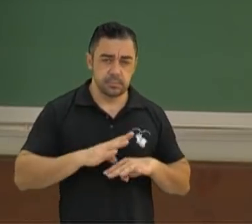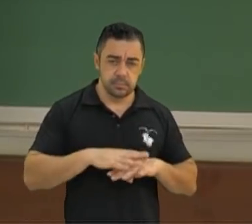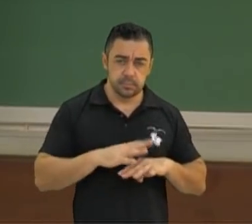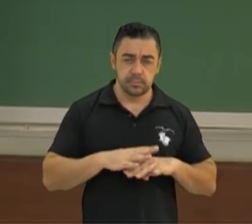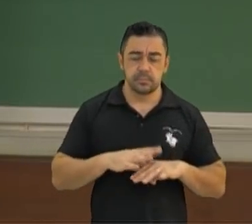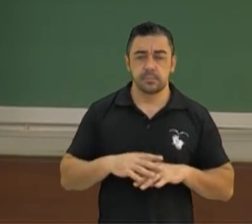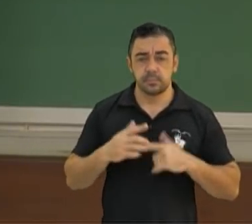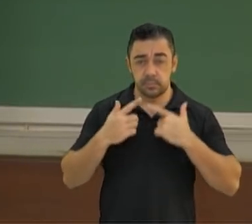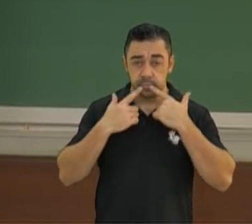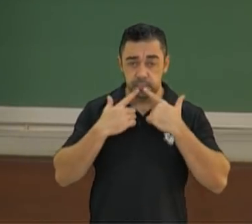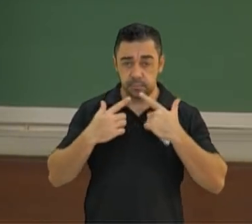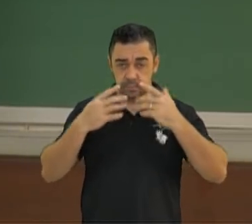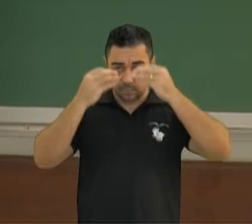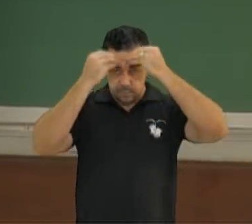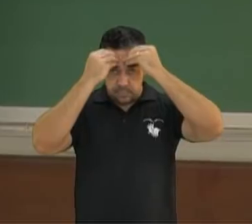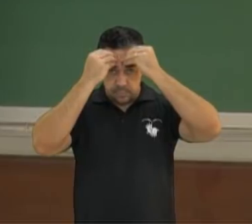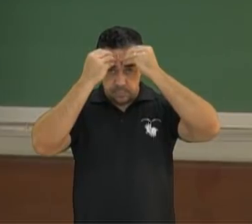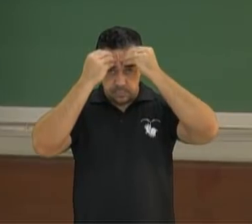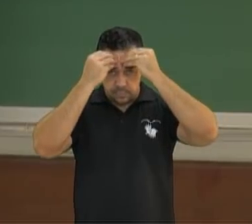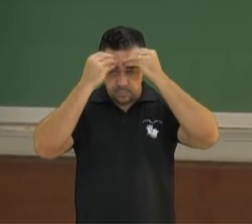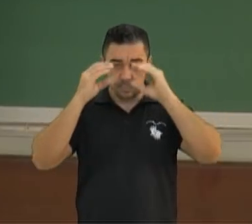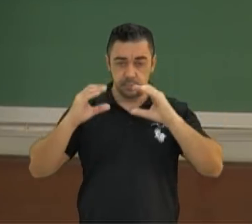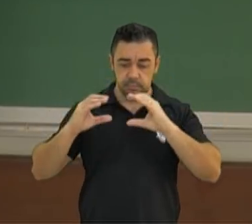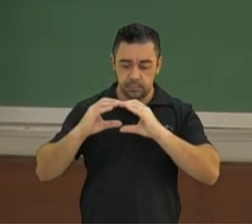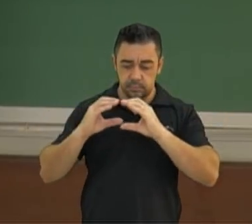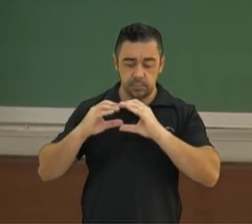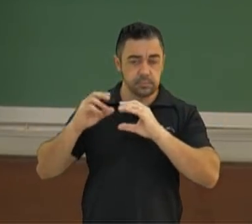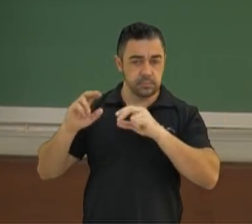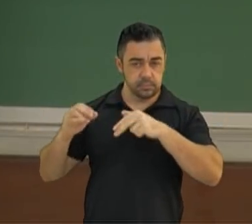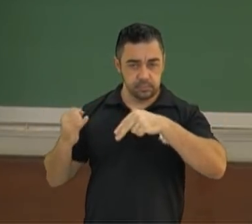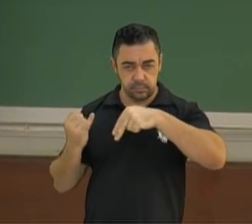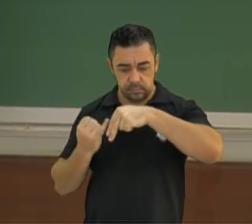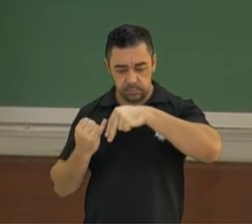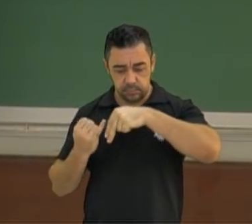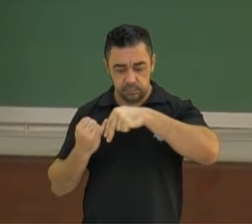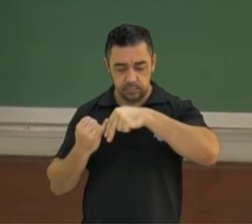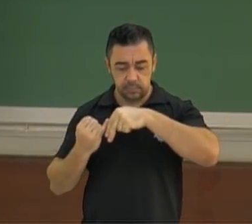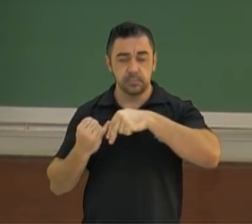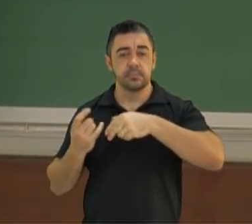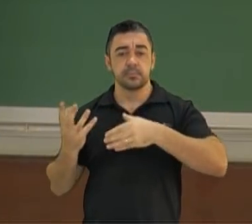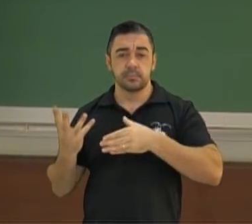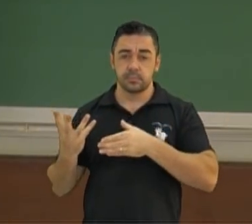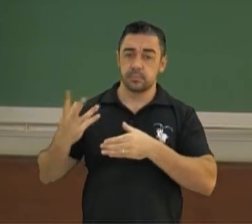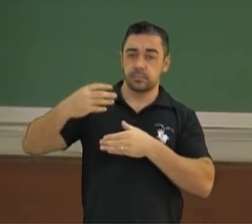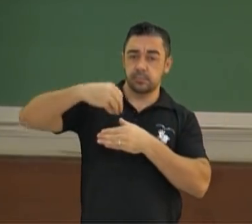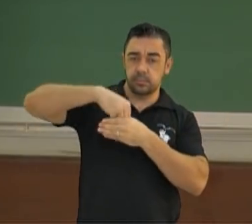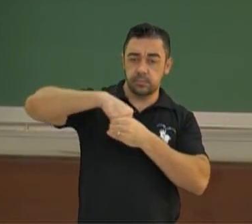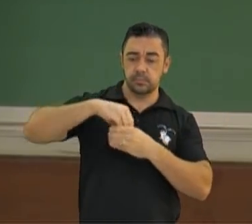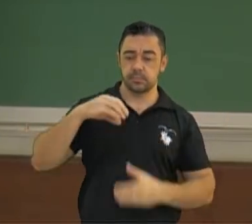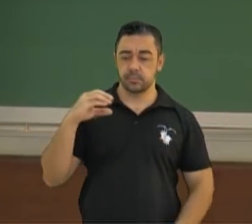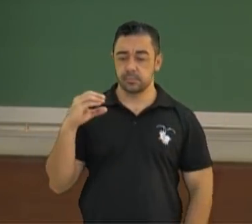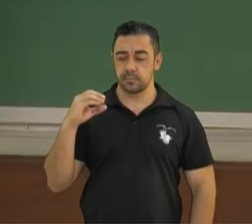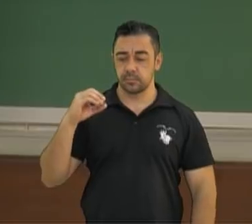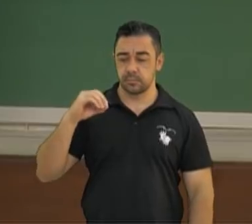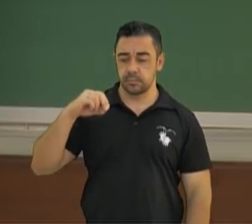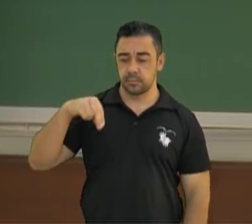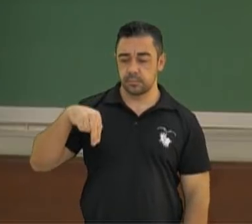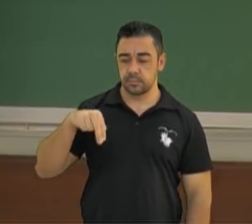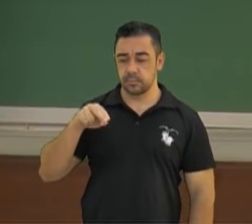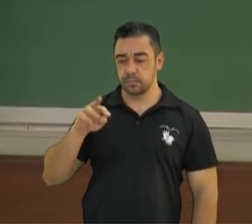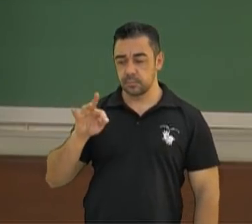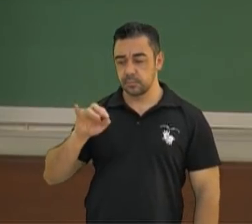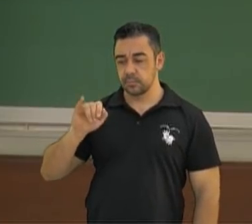linguagem matemática, eu digo que o conjunto dos números naturais está contido, está dentro dos